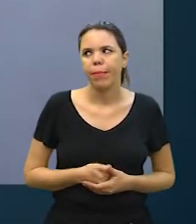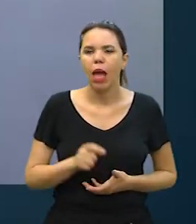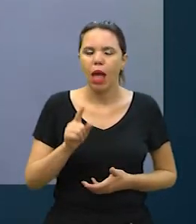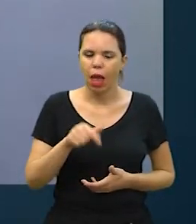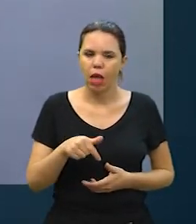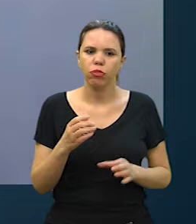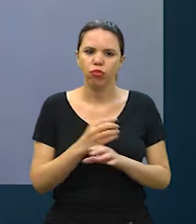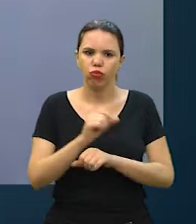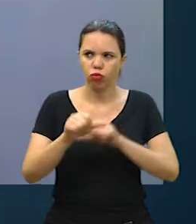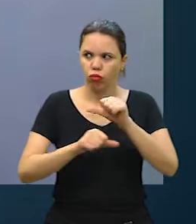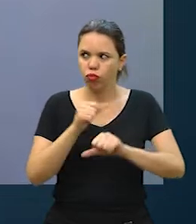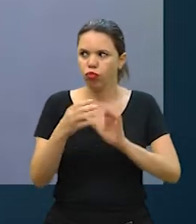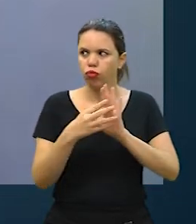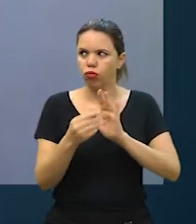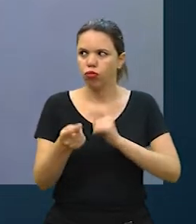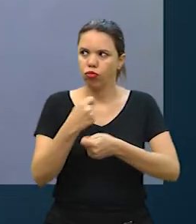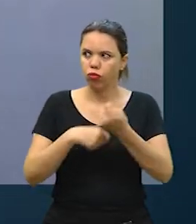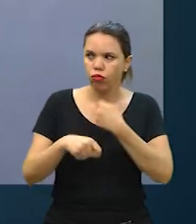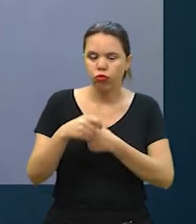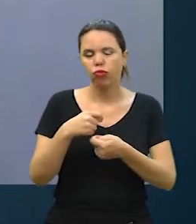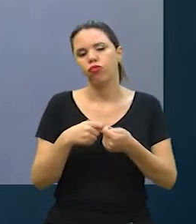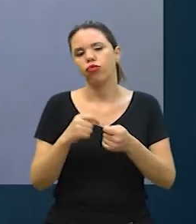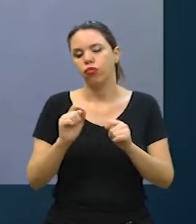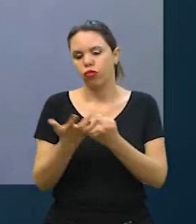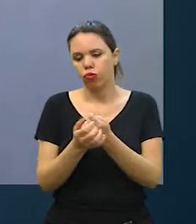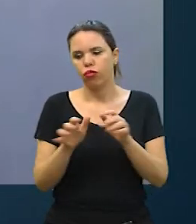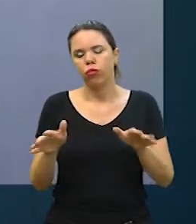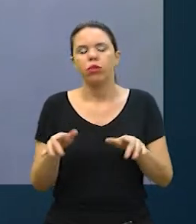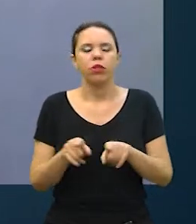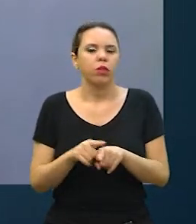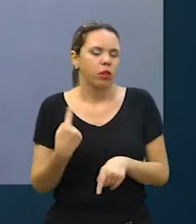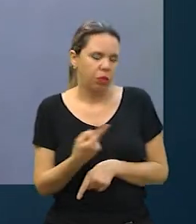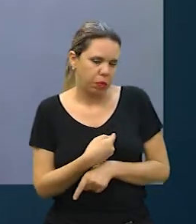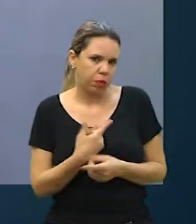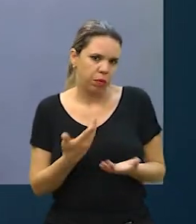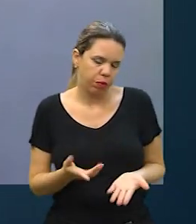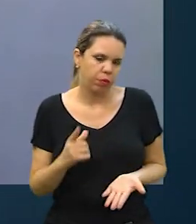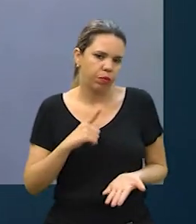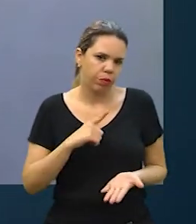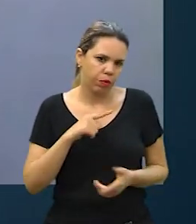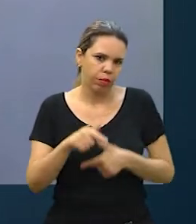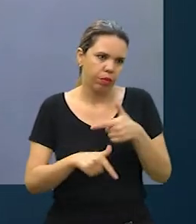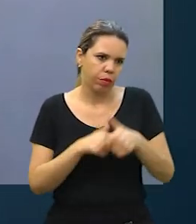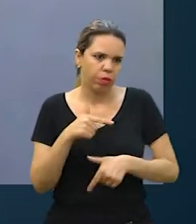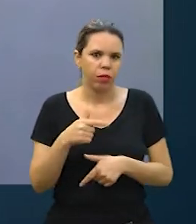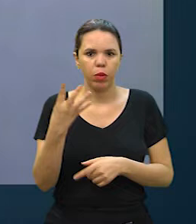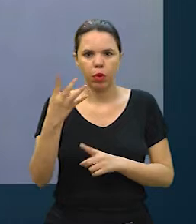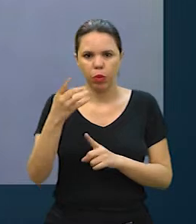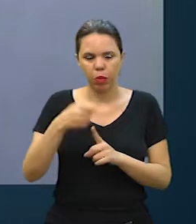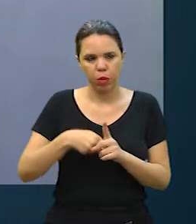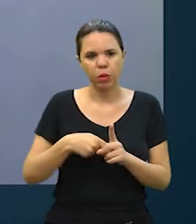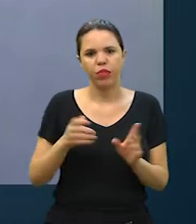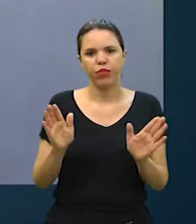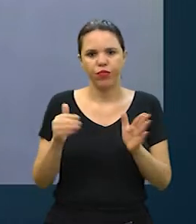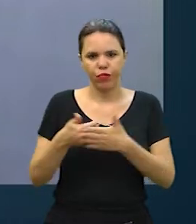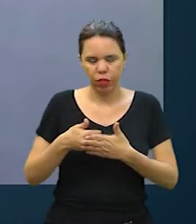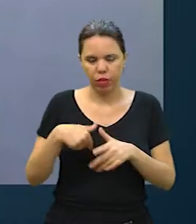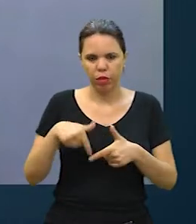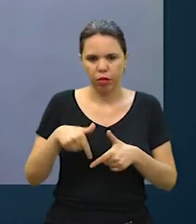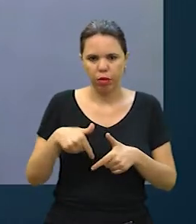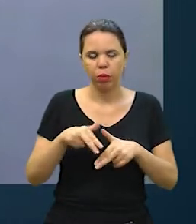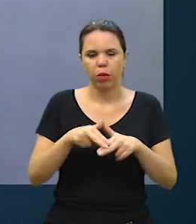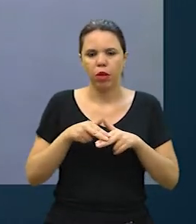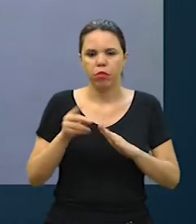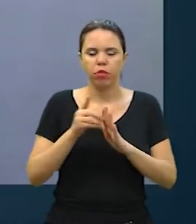foi totalmente mudado, o modelo de negócio durante a pandemia. A gente teve a operação que passou 4 meses fechadas por conta